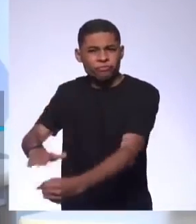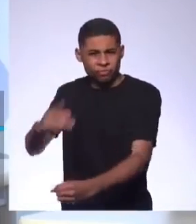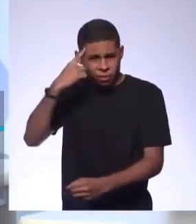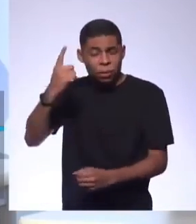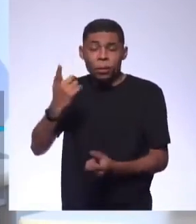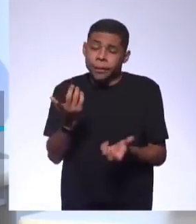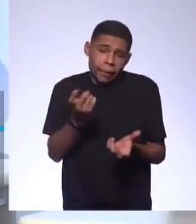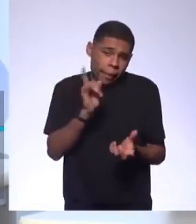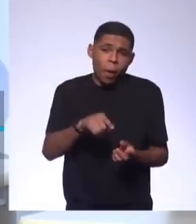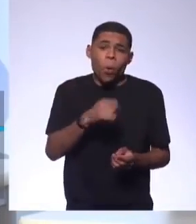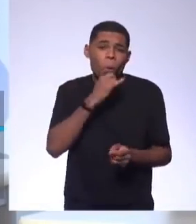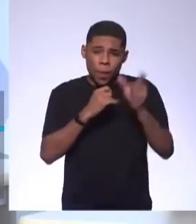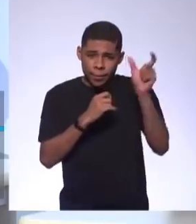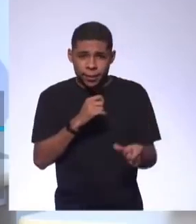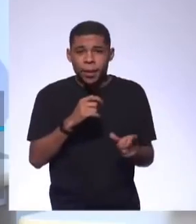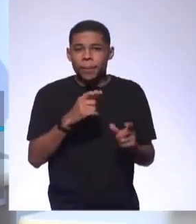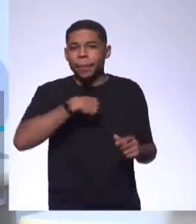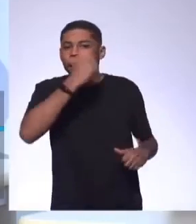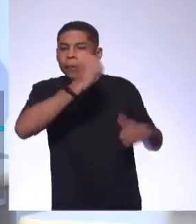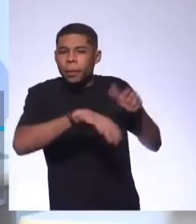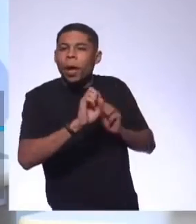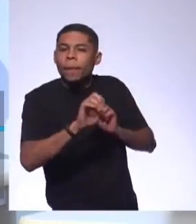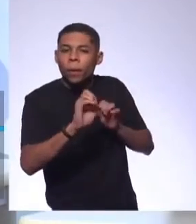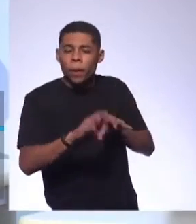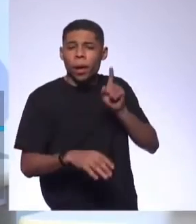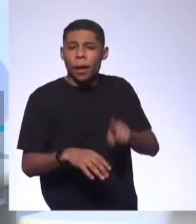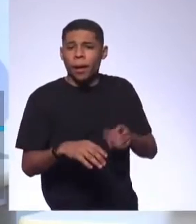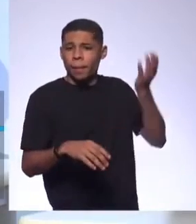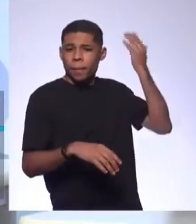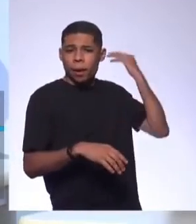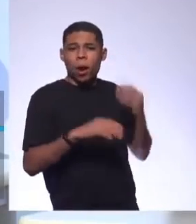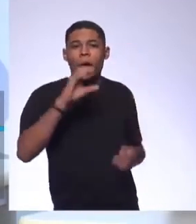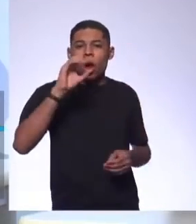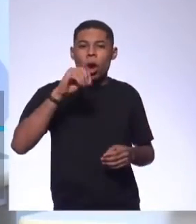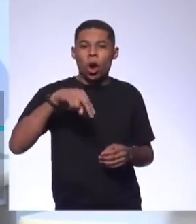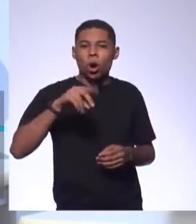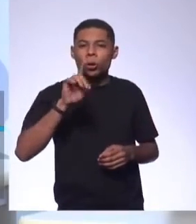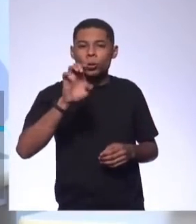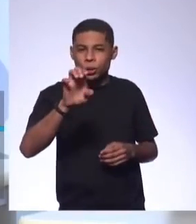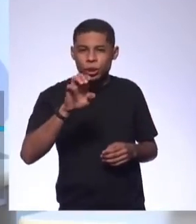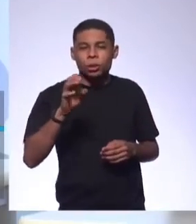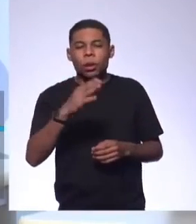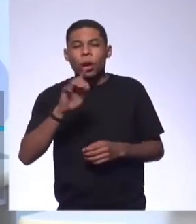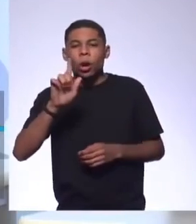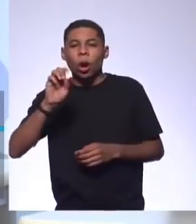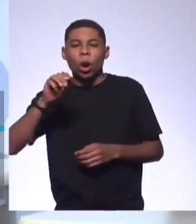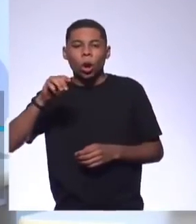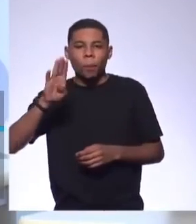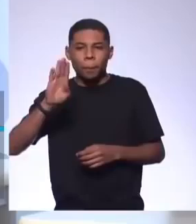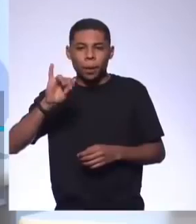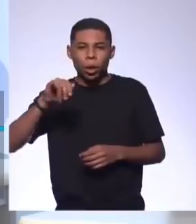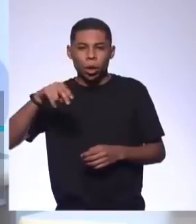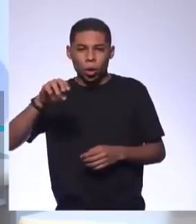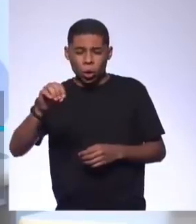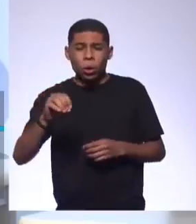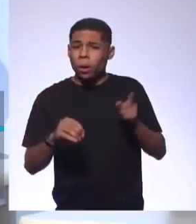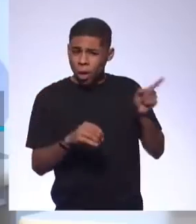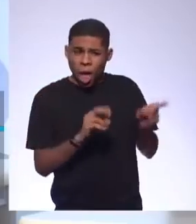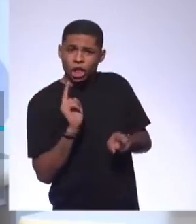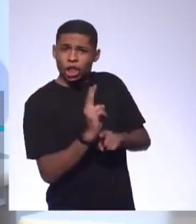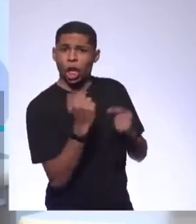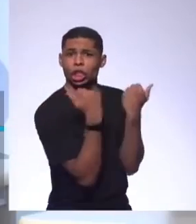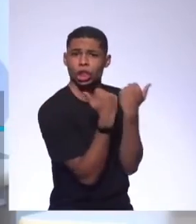exemplos aí de teorias são as do Conde Gobineau, né? O Conde de Gobineau, que defendia essa ideia